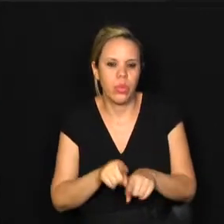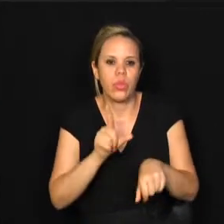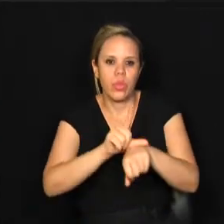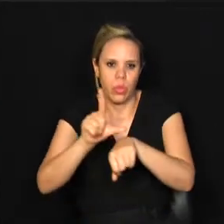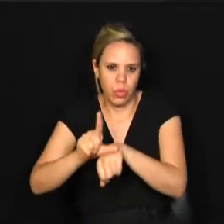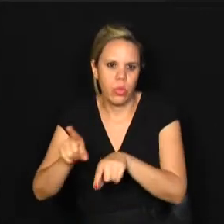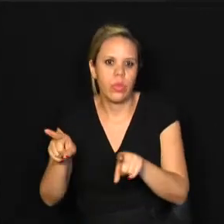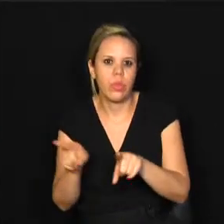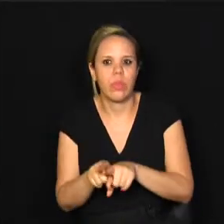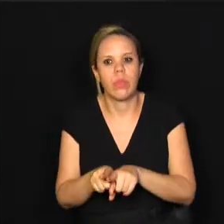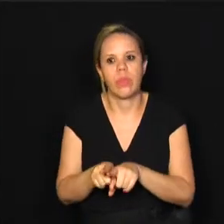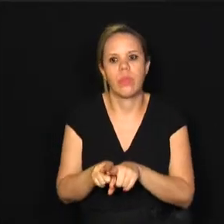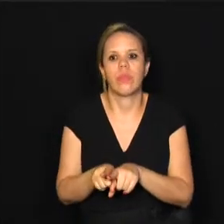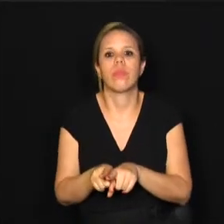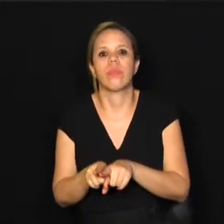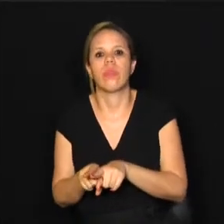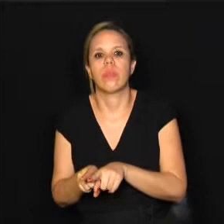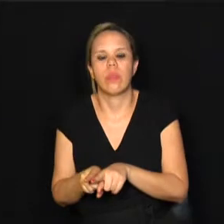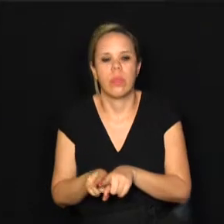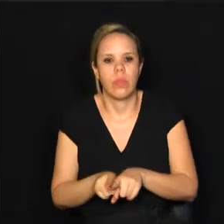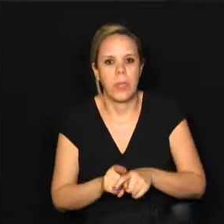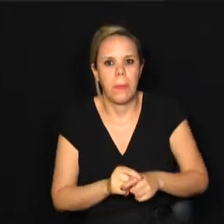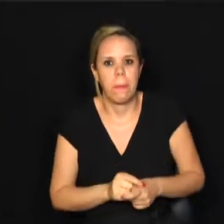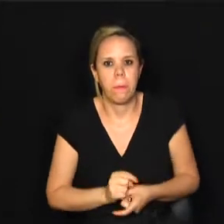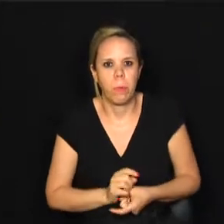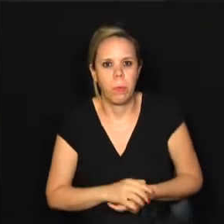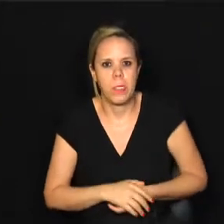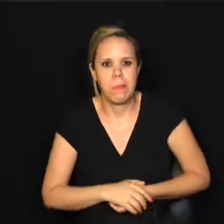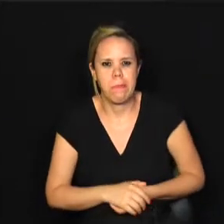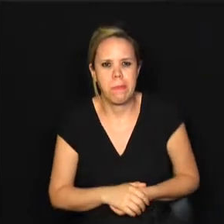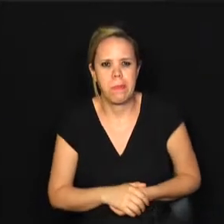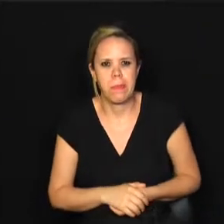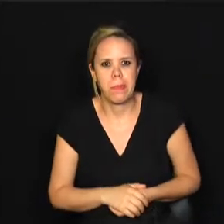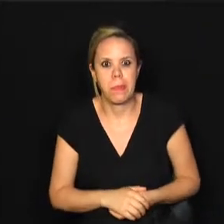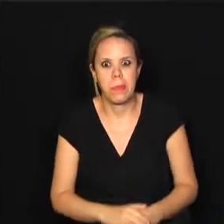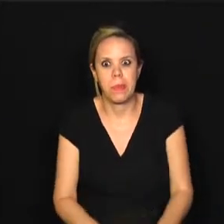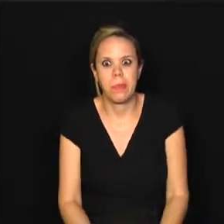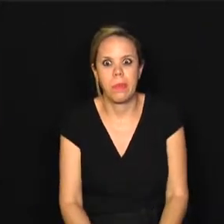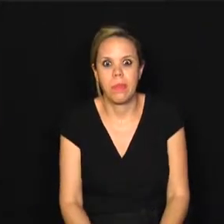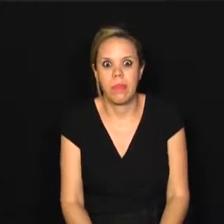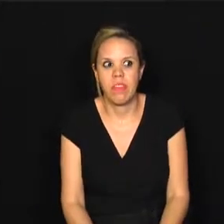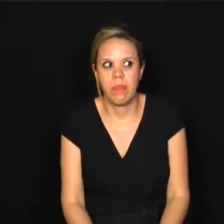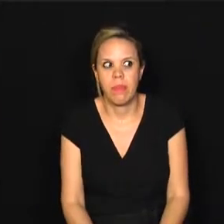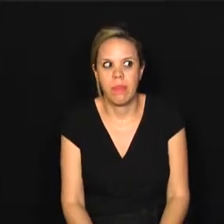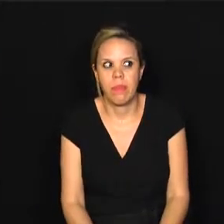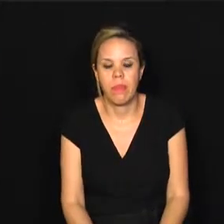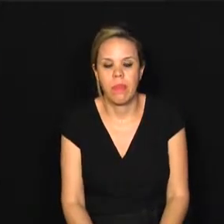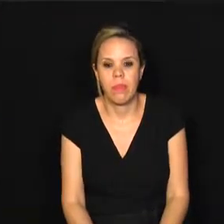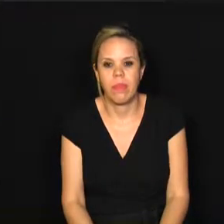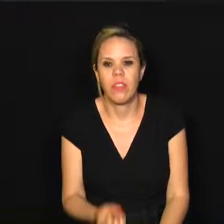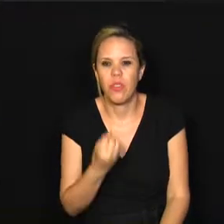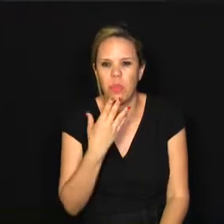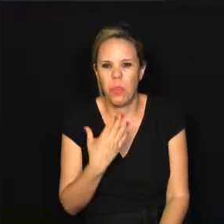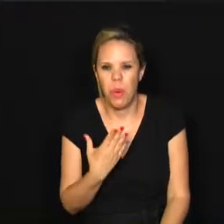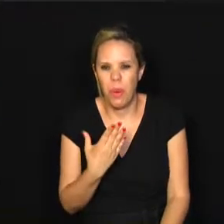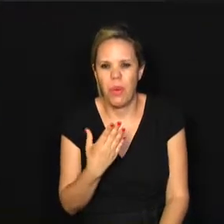também. E o Correio, nesse momento de... Tudo bom, dona Sebastiana?